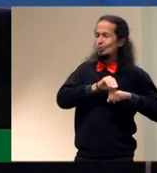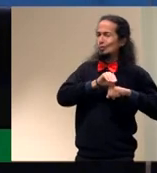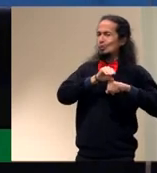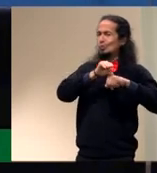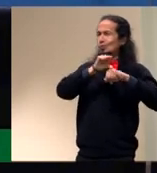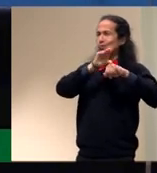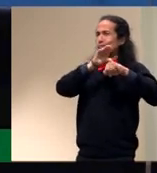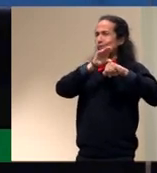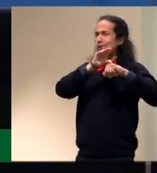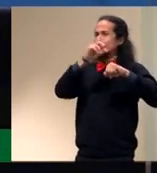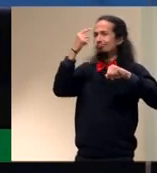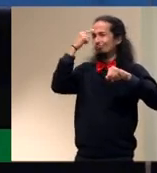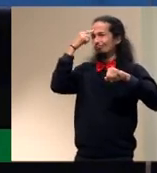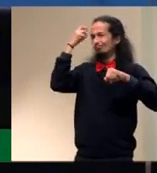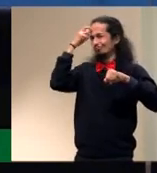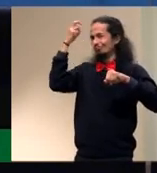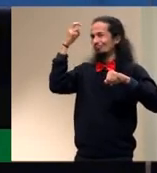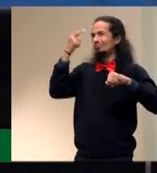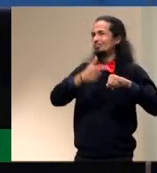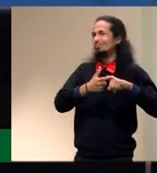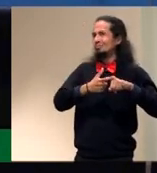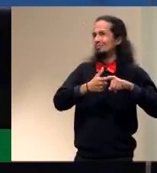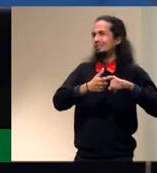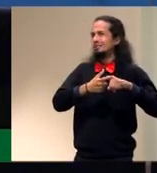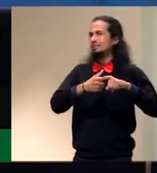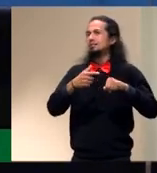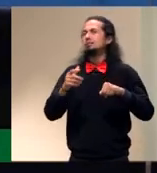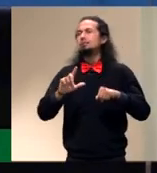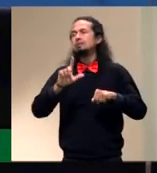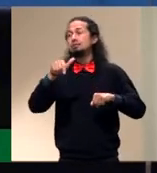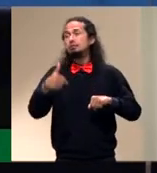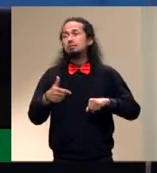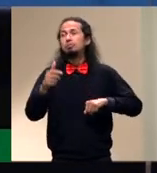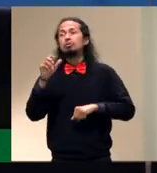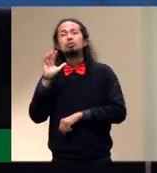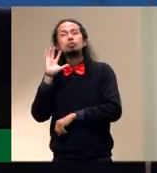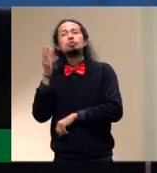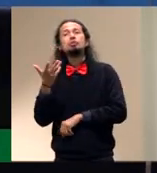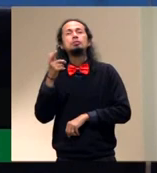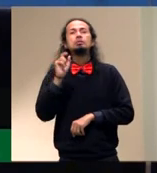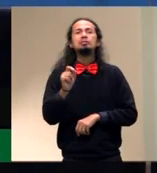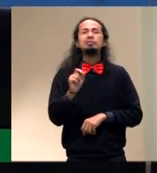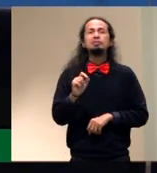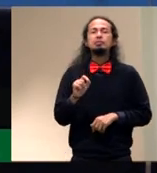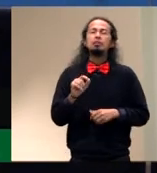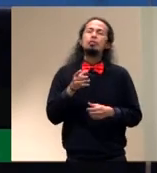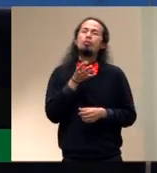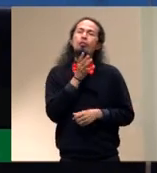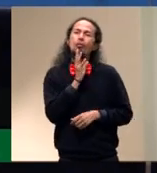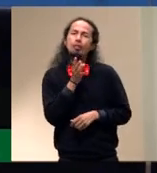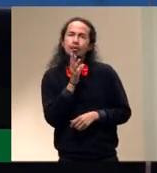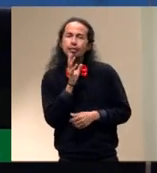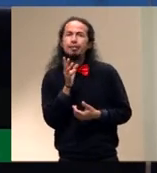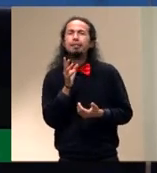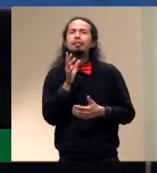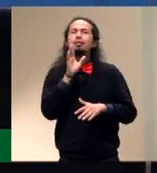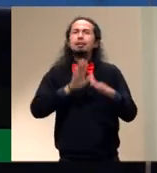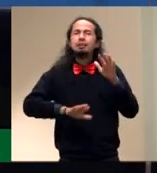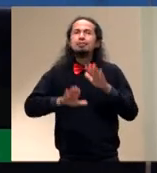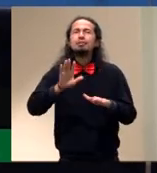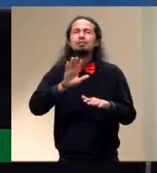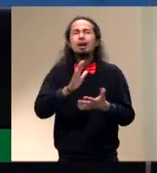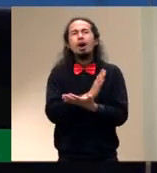escrita, e que terá como consequência o conhecimento também, claro, de algumas letras, de alguns números, de